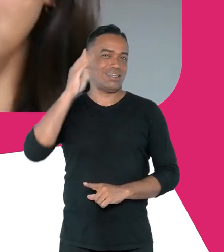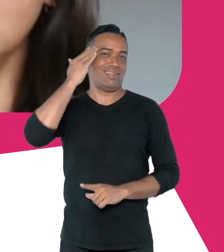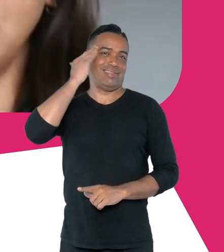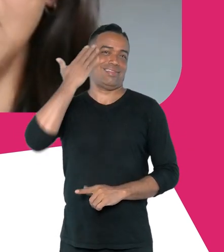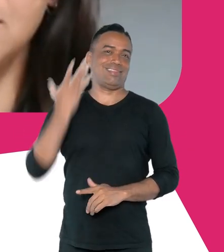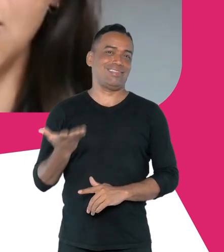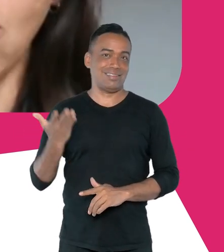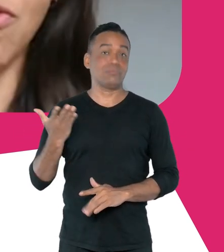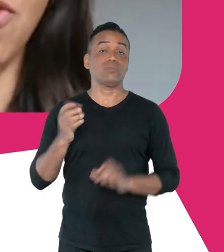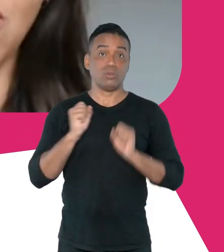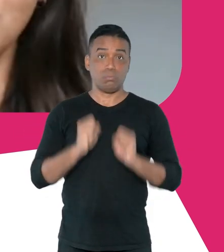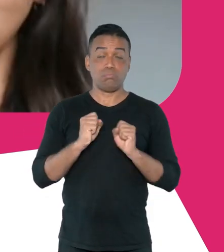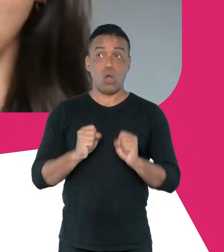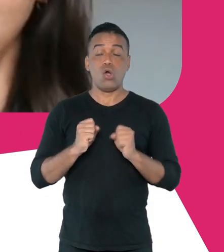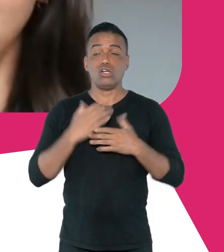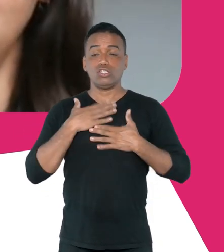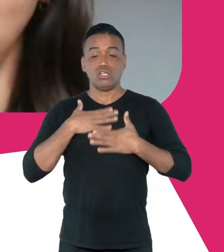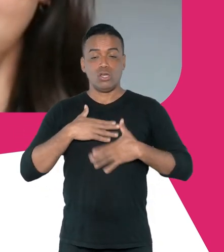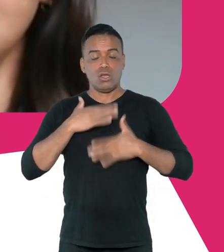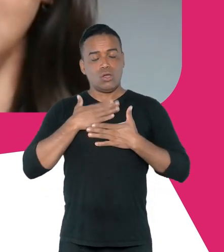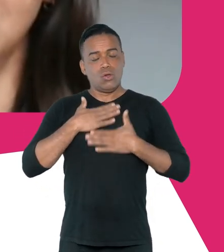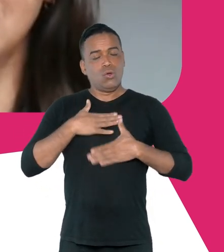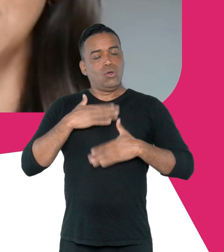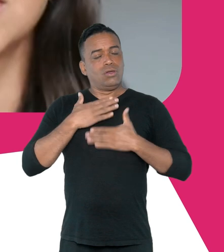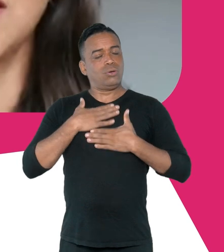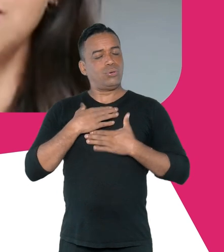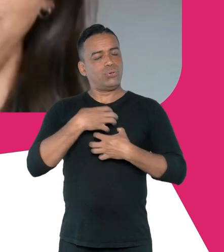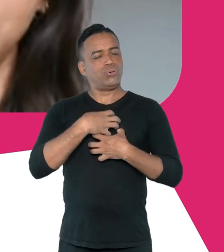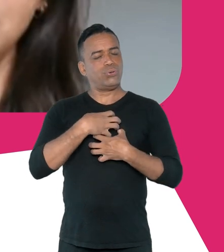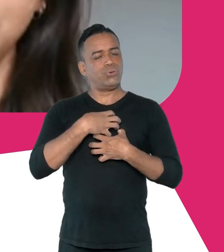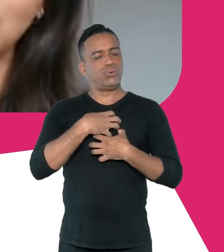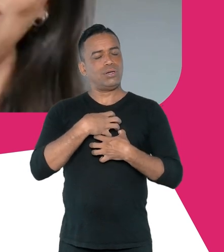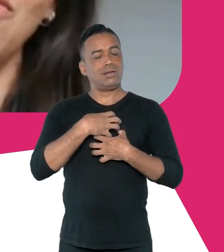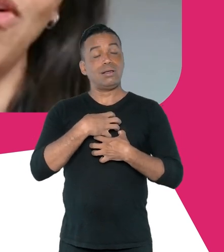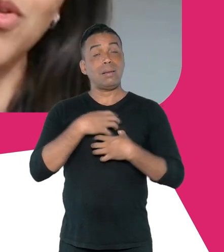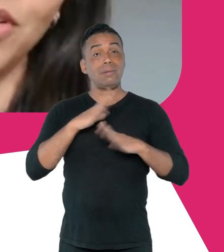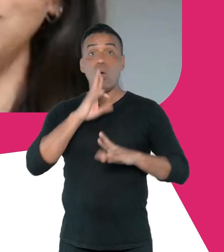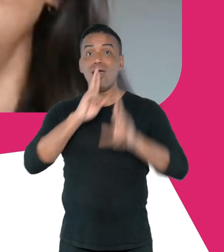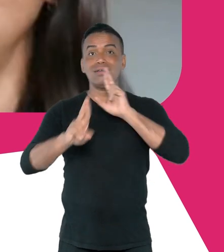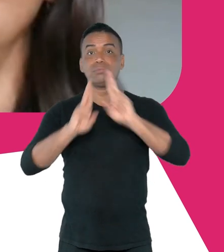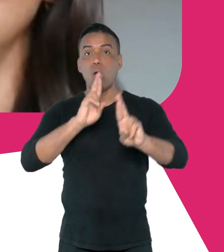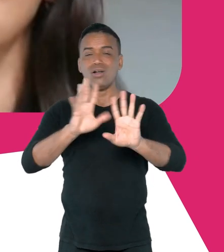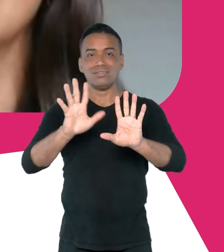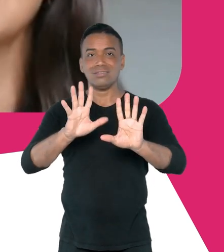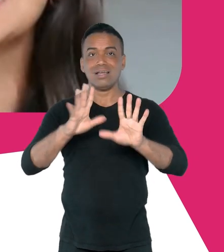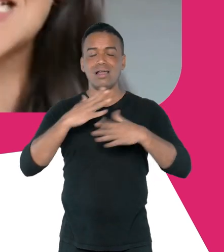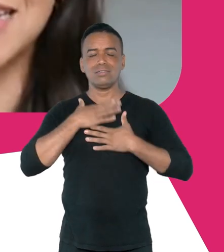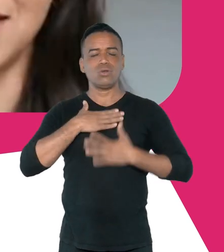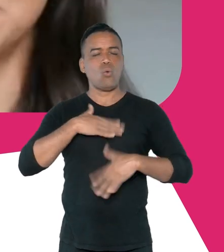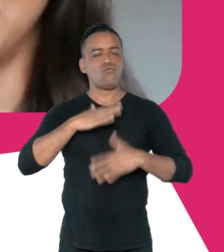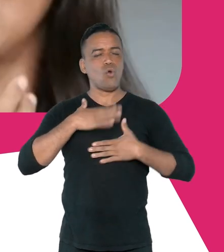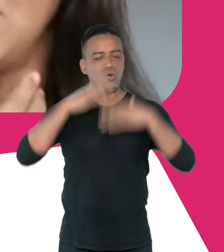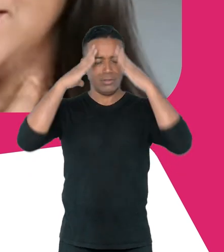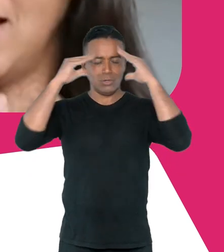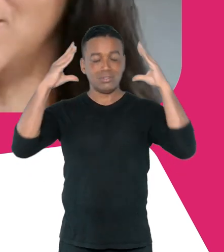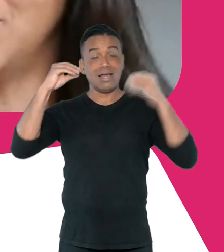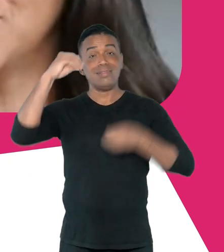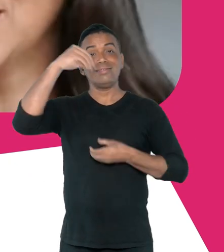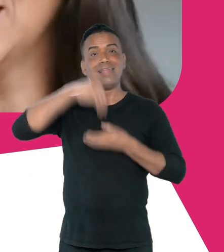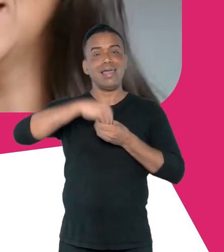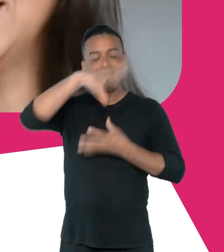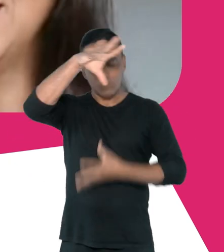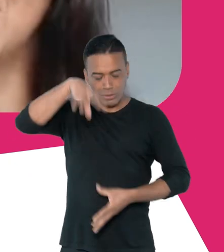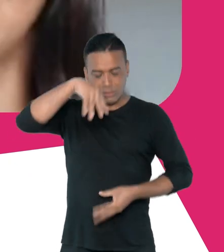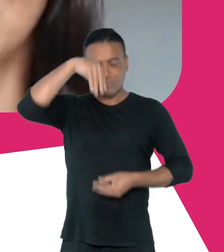gente pode encontrar esse conforto que a gente busca, não as respostas, mas o conforto que a gente busca na